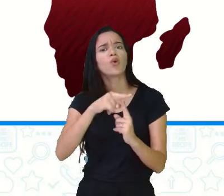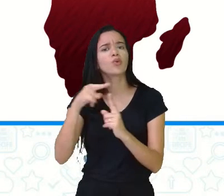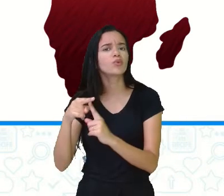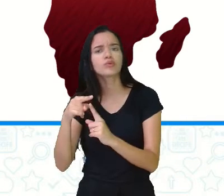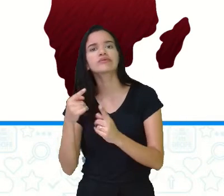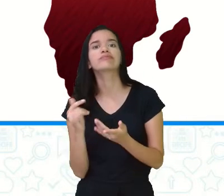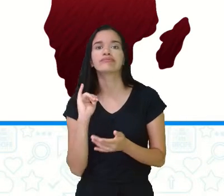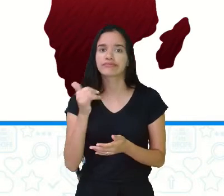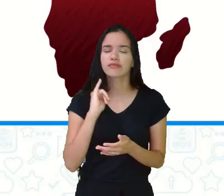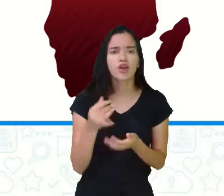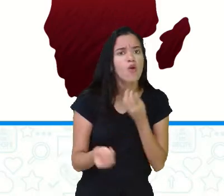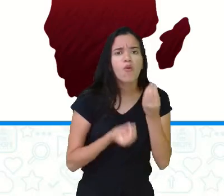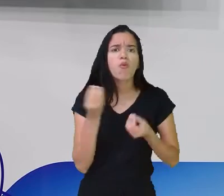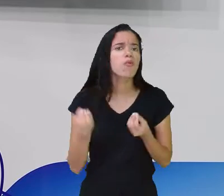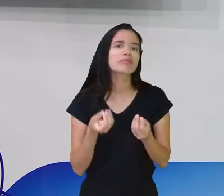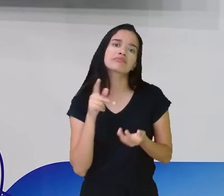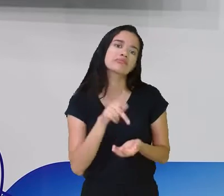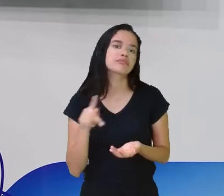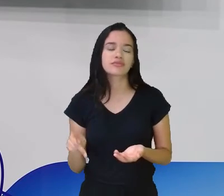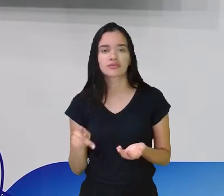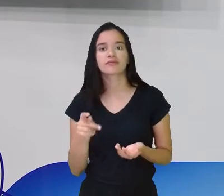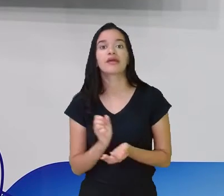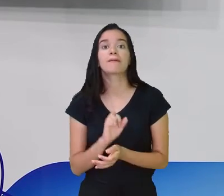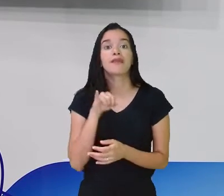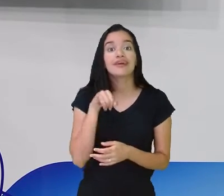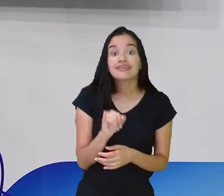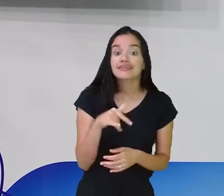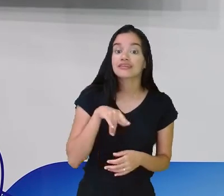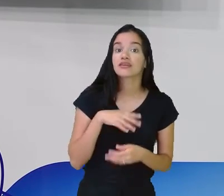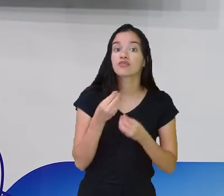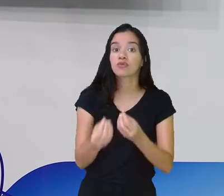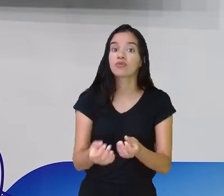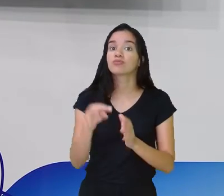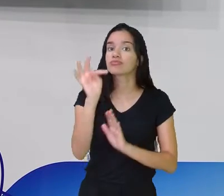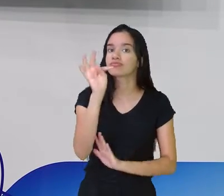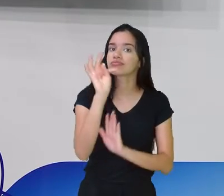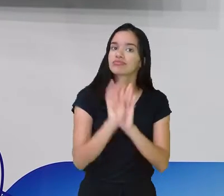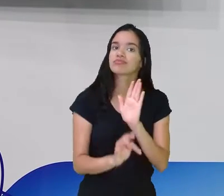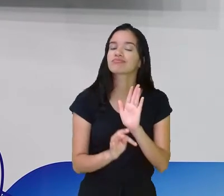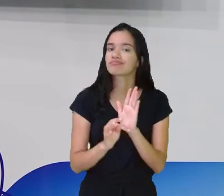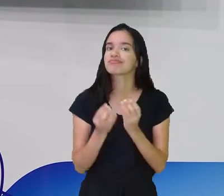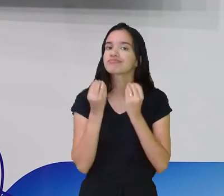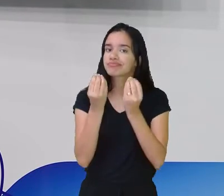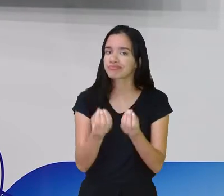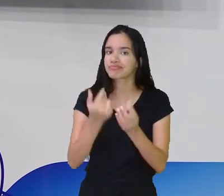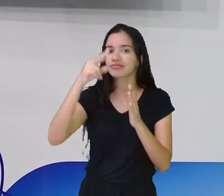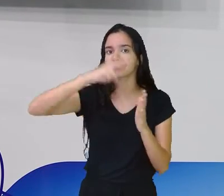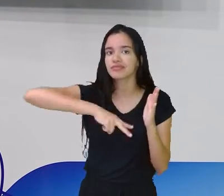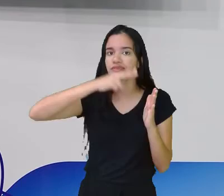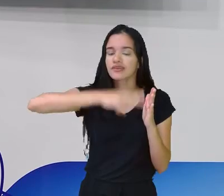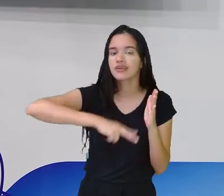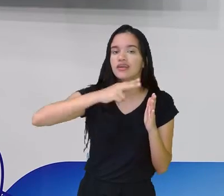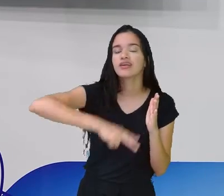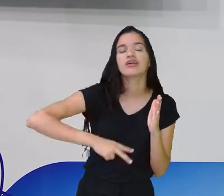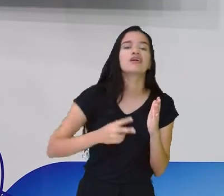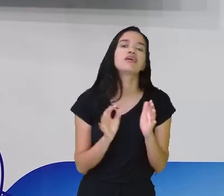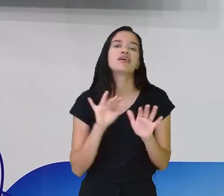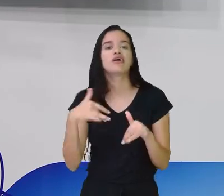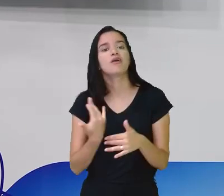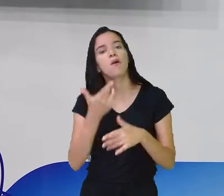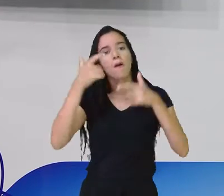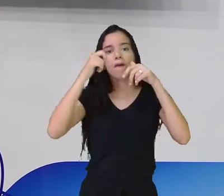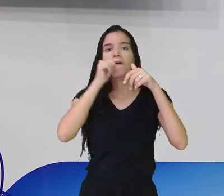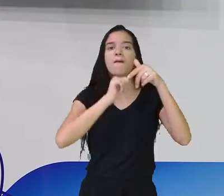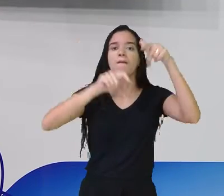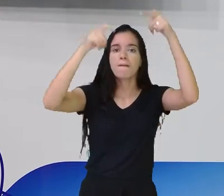conto é aquele. Como assim, professora? Se eu te dou um texto, estou na tua sala de aula, eu te dou um texto para ler. E ali era uma vez uma